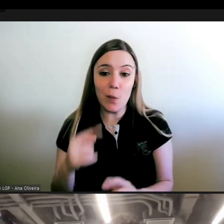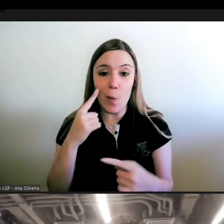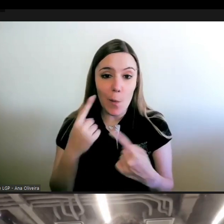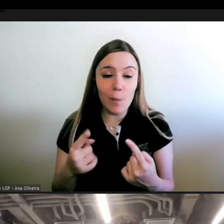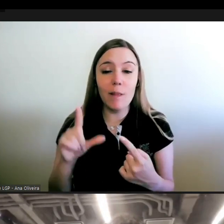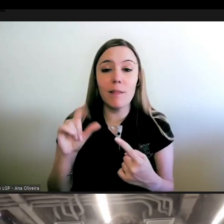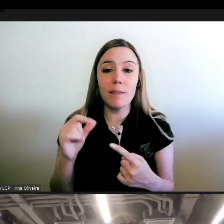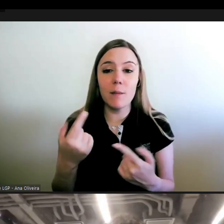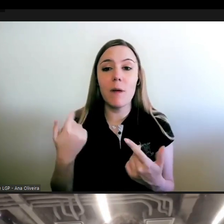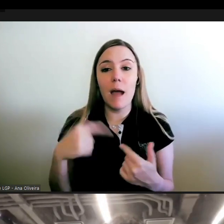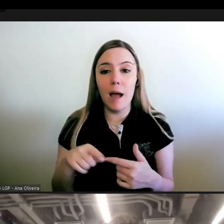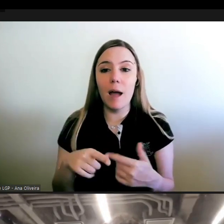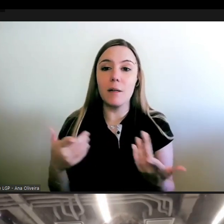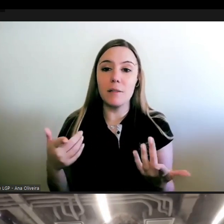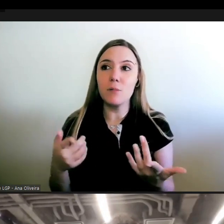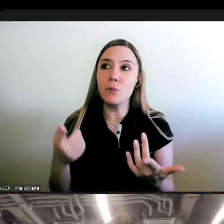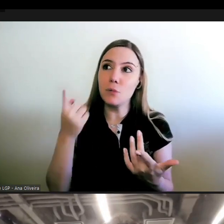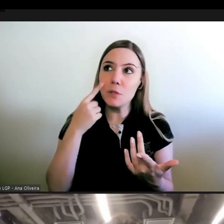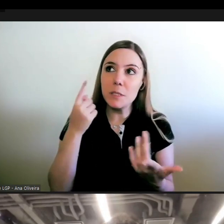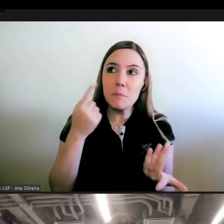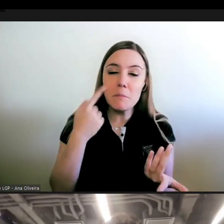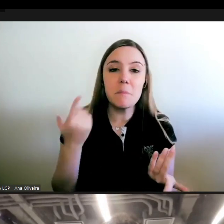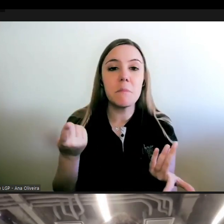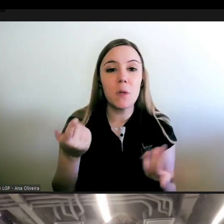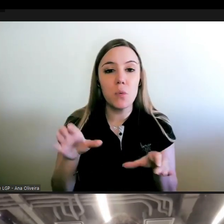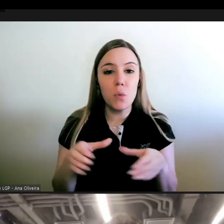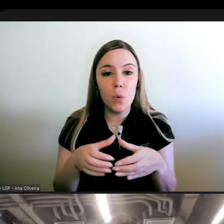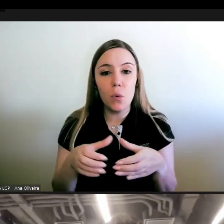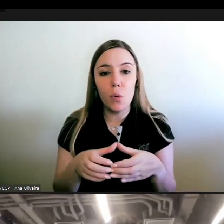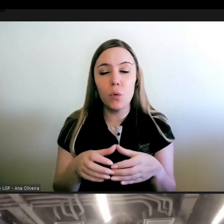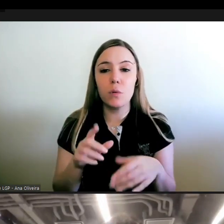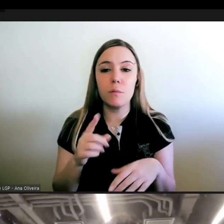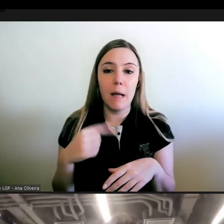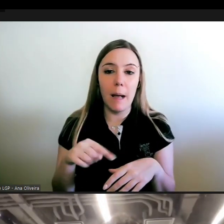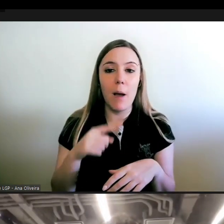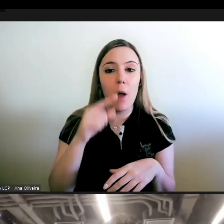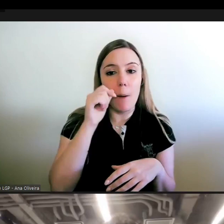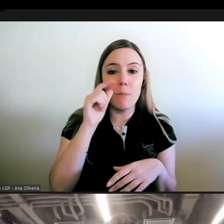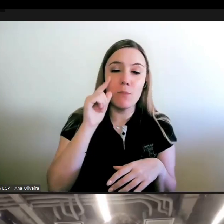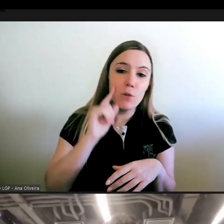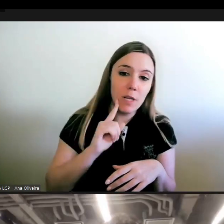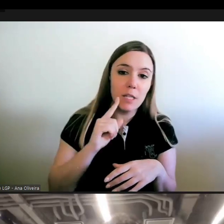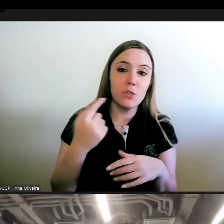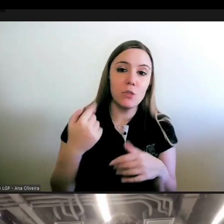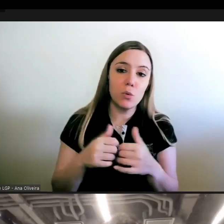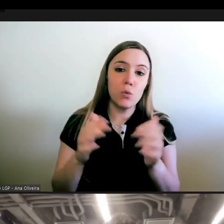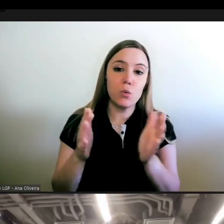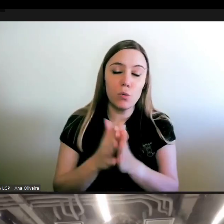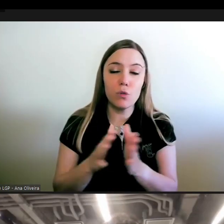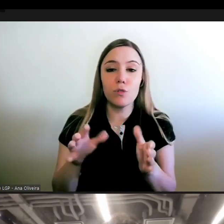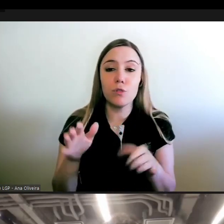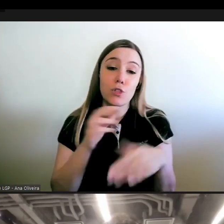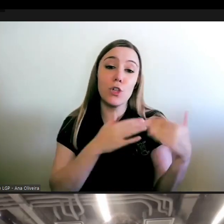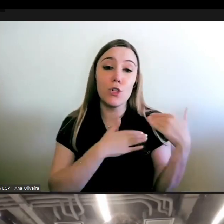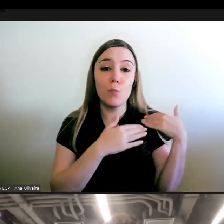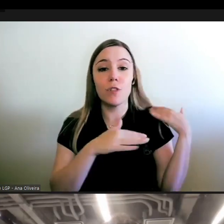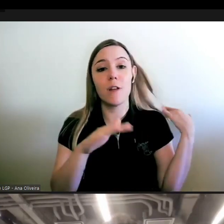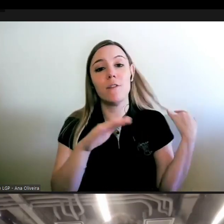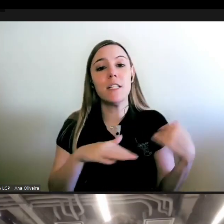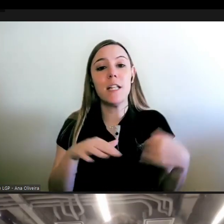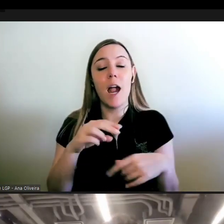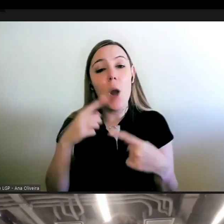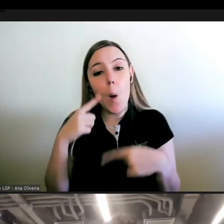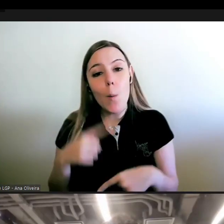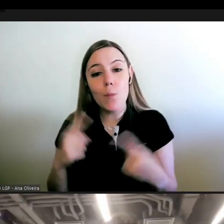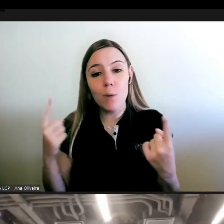e uma cultura coletiva que necessariamente são transportados pelos homens e mulheres agentes da administração pública para dentro das organizações nas